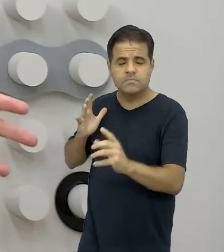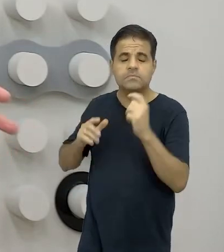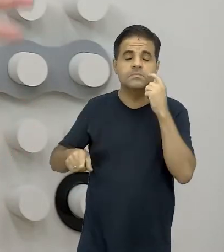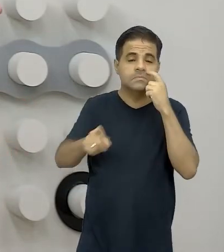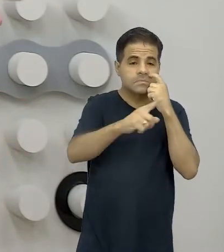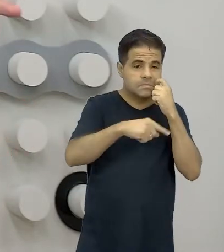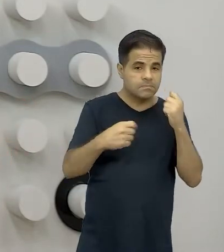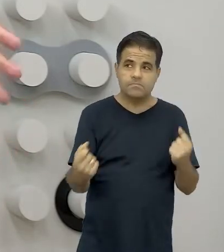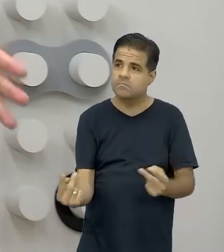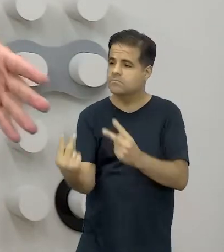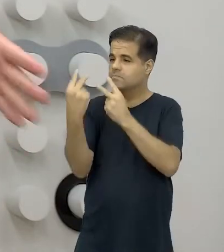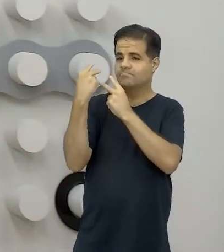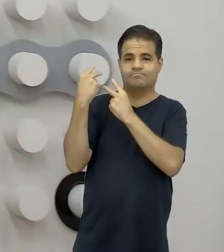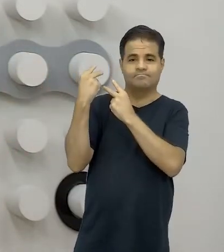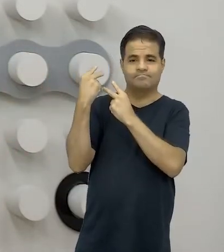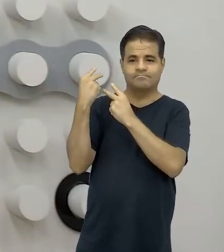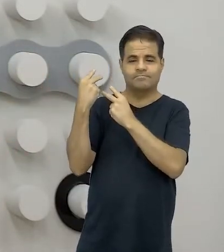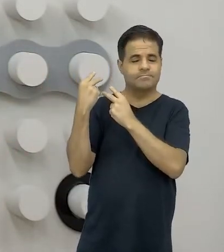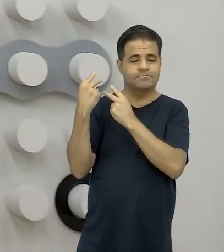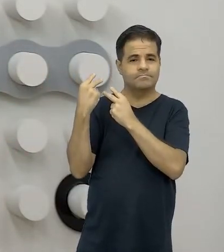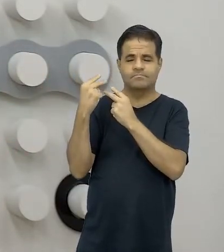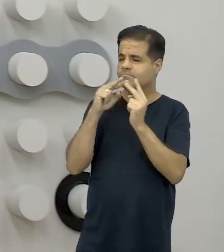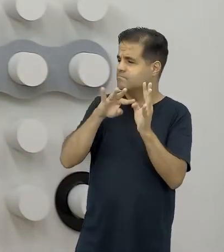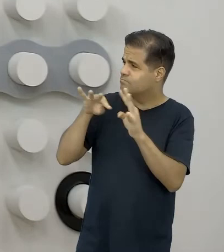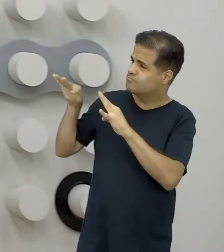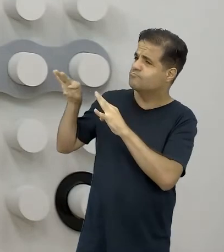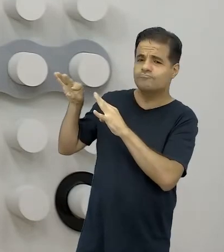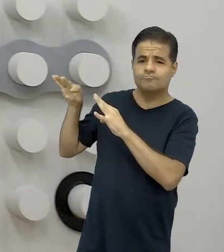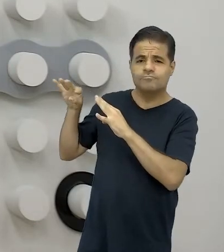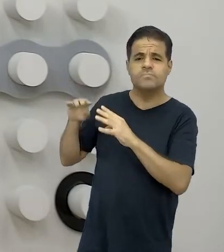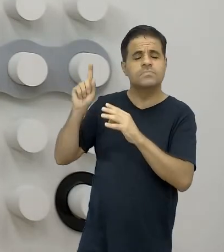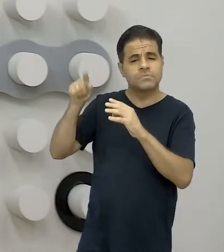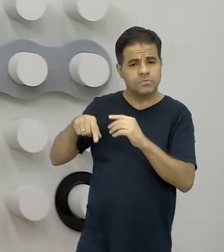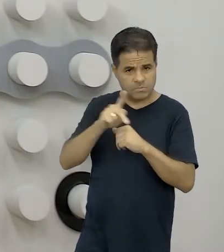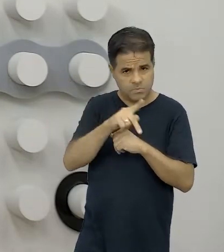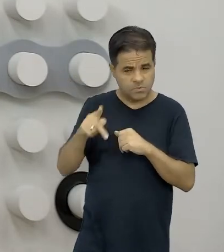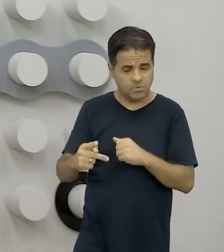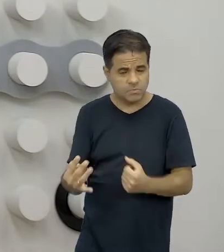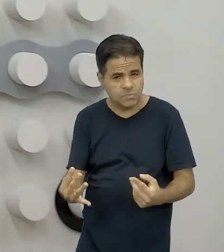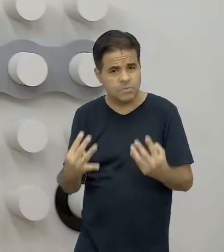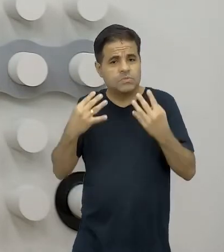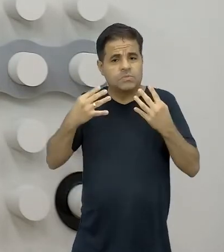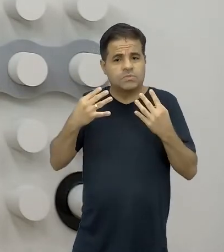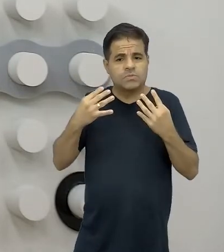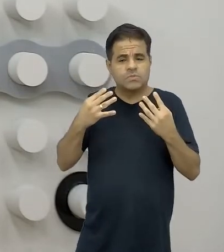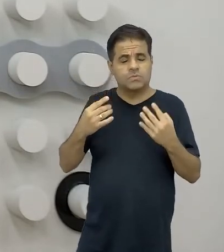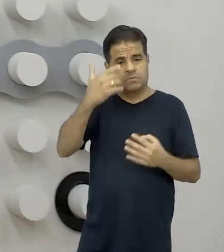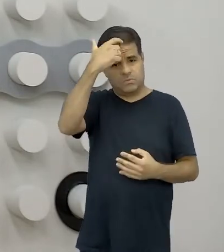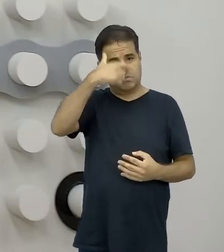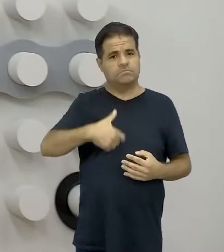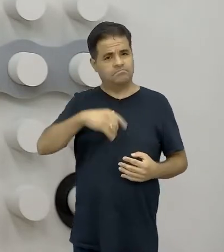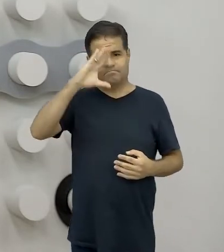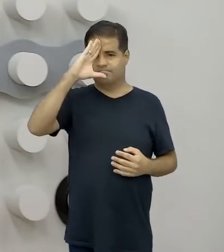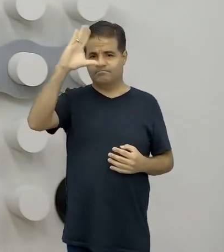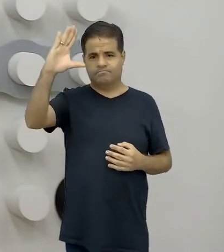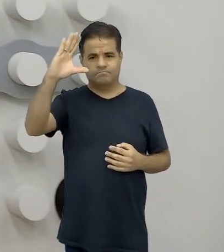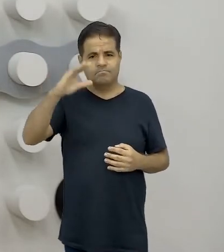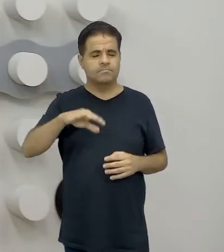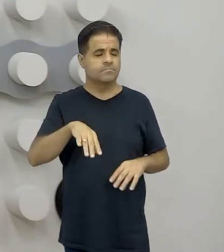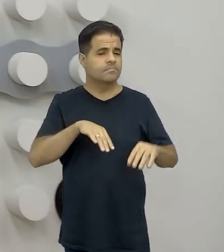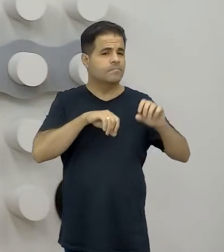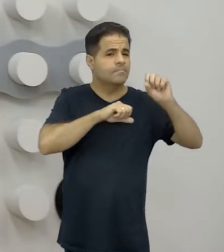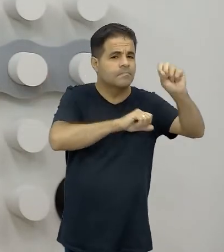estudantes virados na mesma direção que é para o professor, e o professor ele acaba sendo o centro